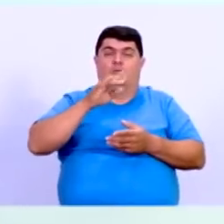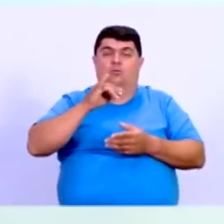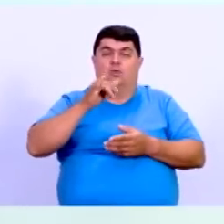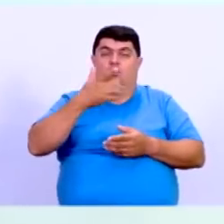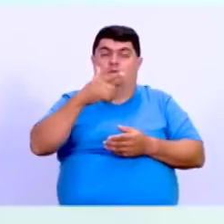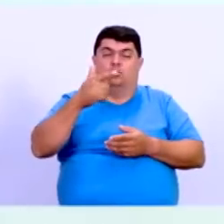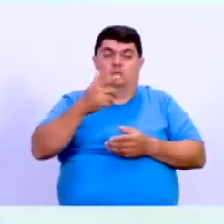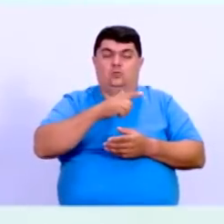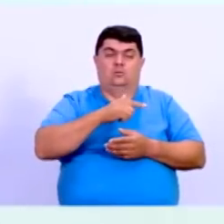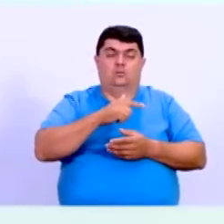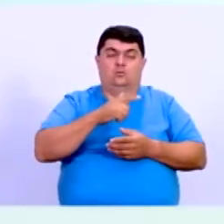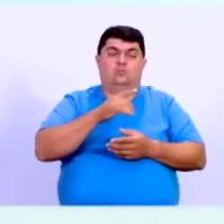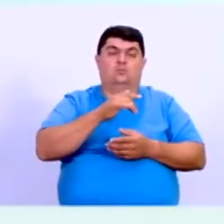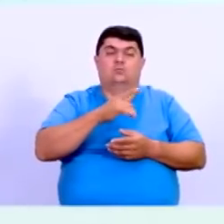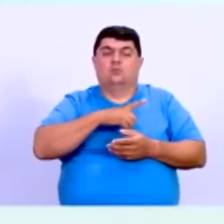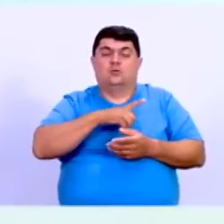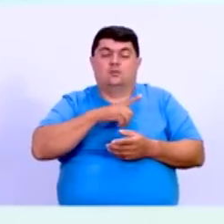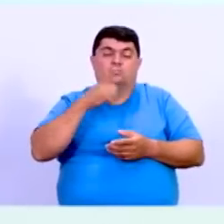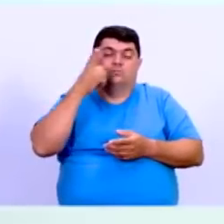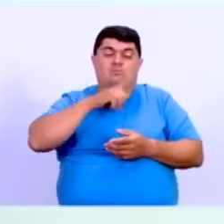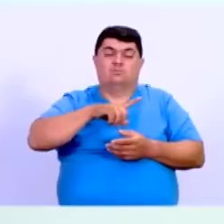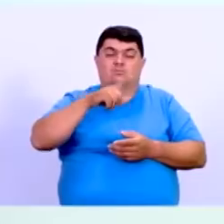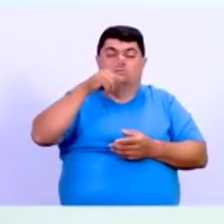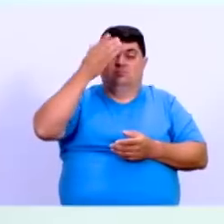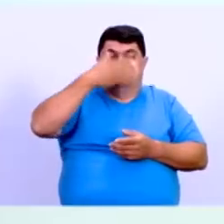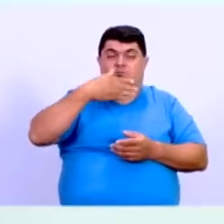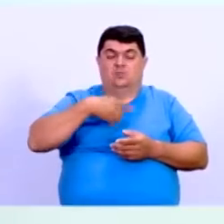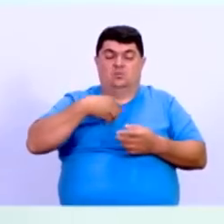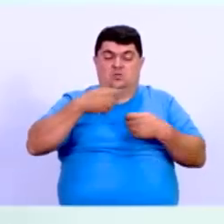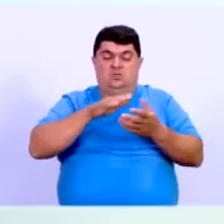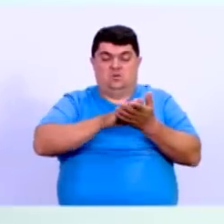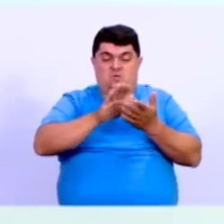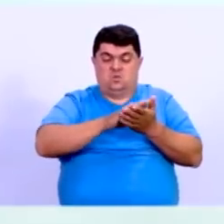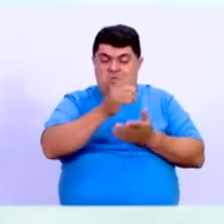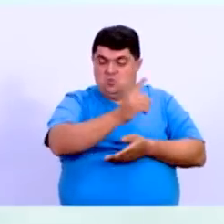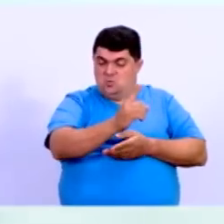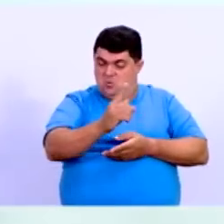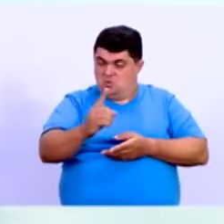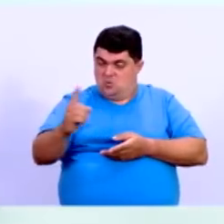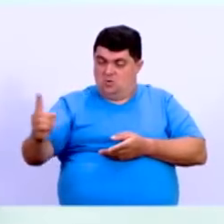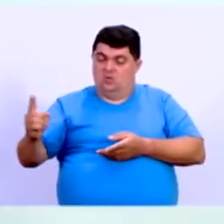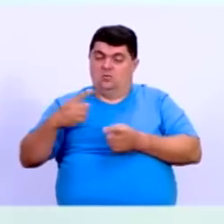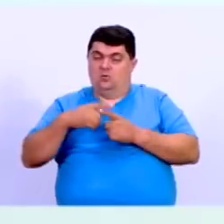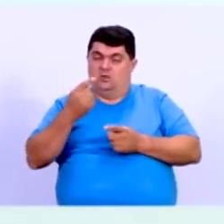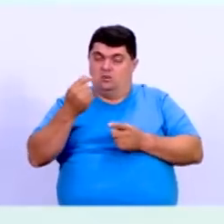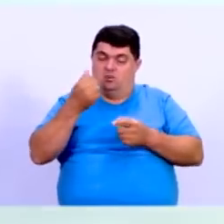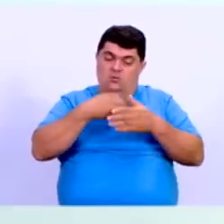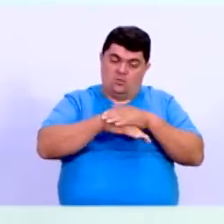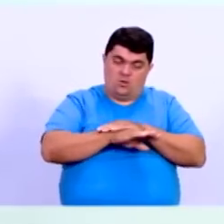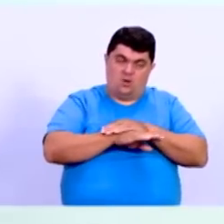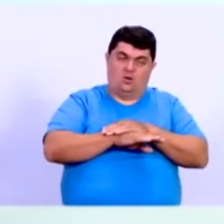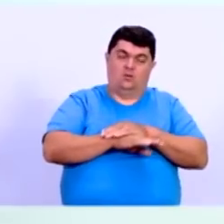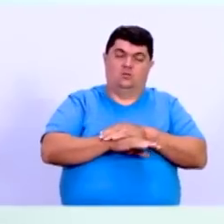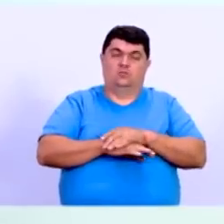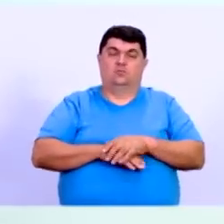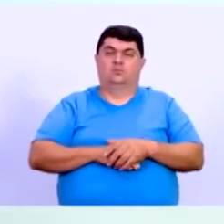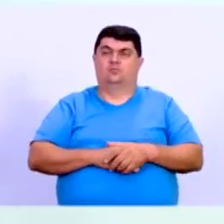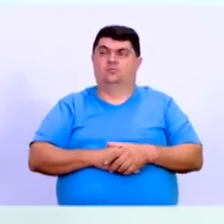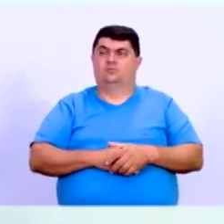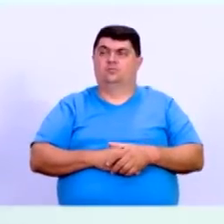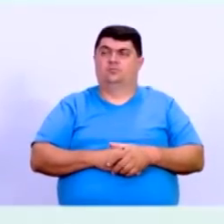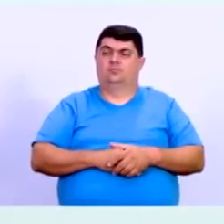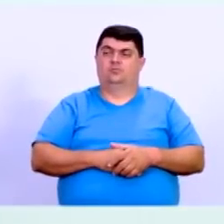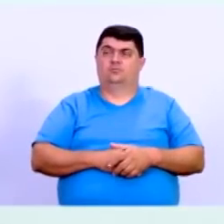economizando? Economizou, você não precisou comprar uma impressora para cada micro. Tá? Então ela traz essa economia aí, principalmente no ambiente corporativo.